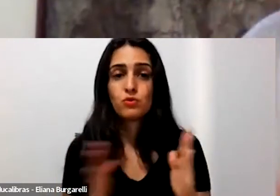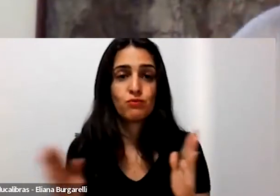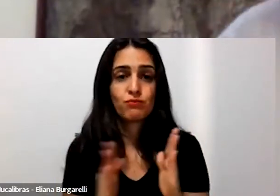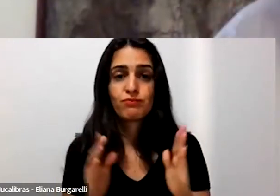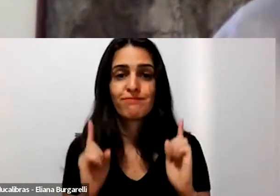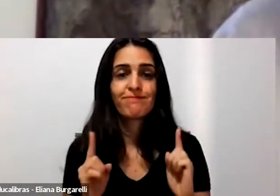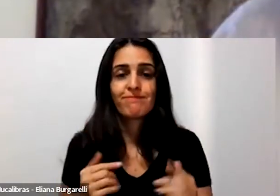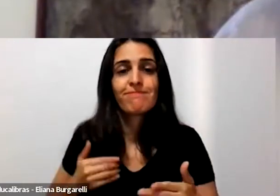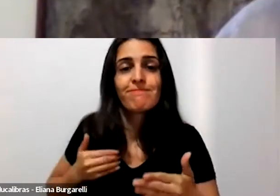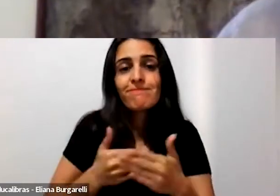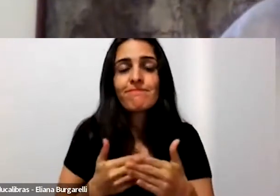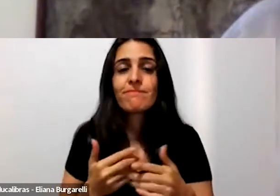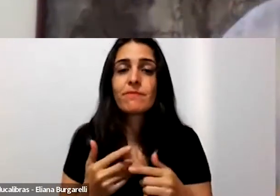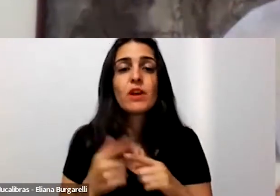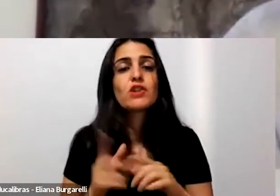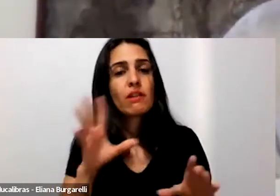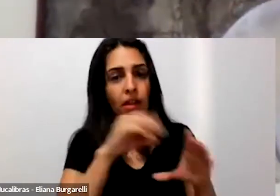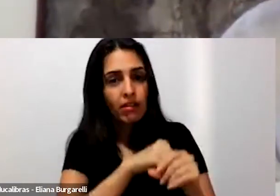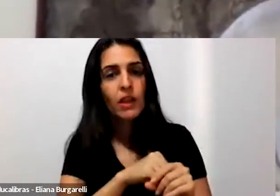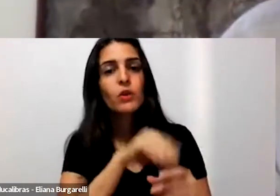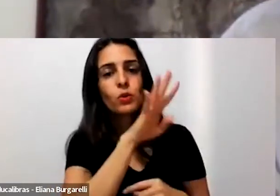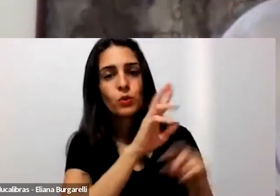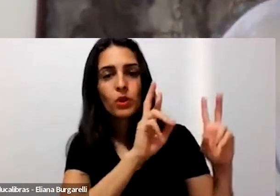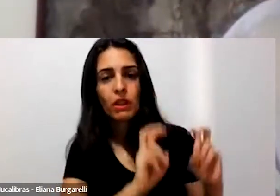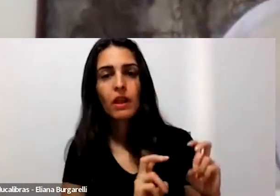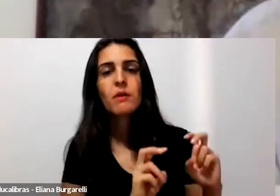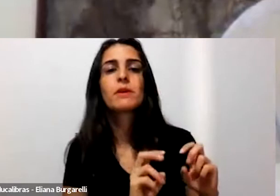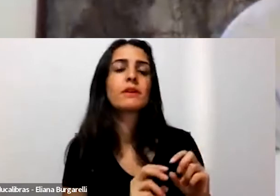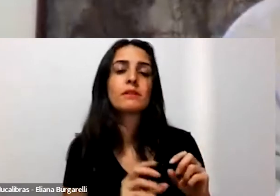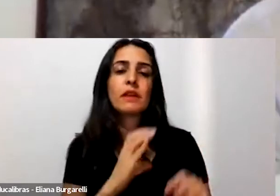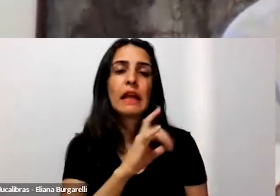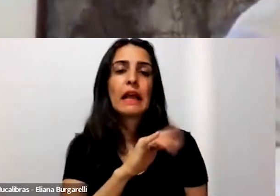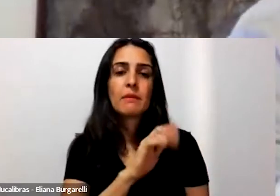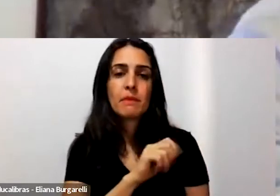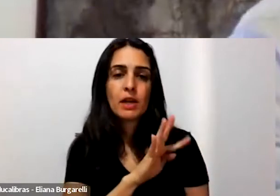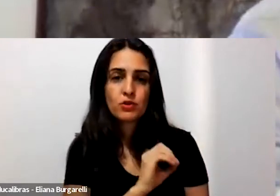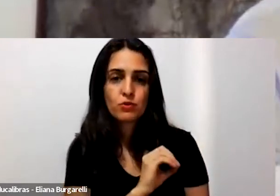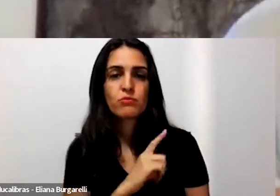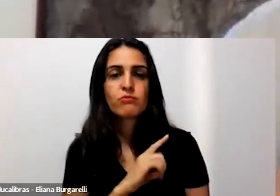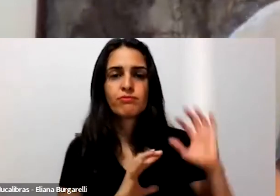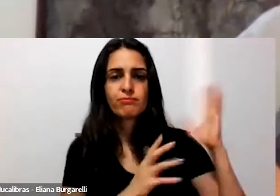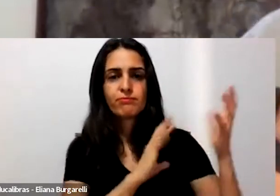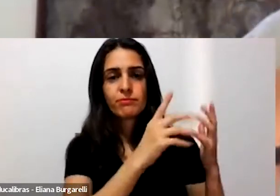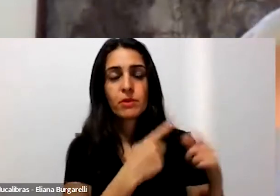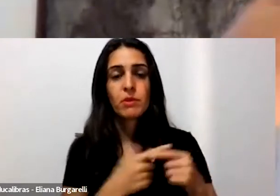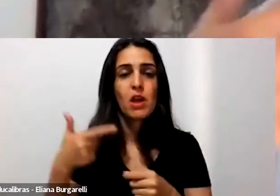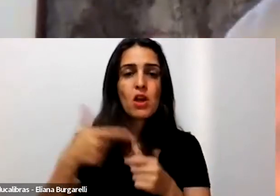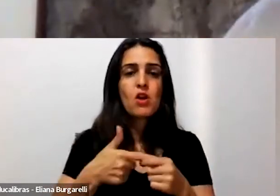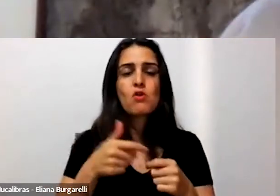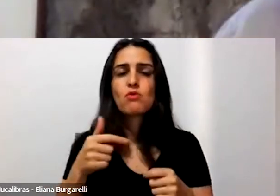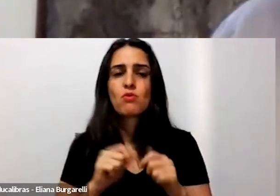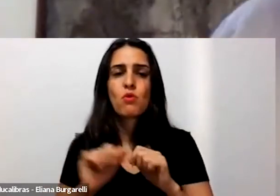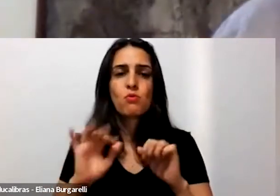está retratado na agenda climática, quando a gente tem a disputa do phasing out, da eliminação dos combustíveis fósseis, por exemplo, e